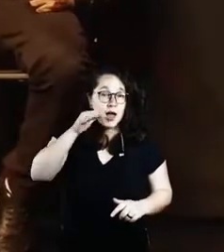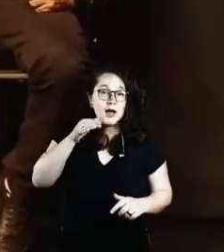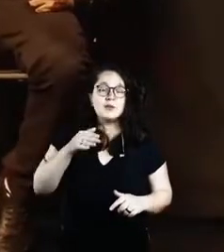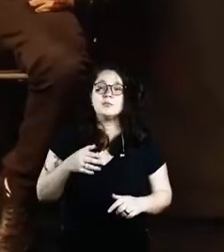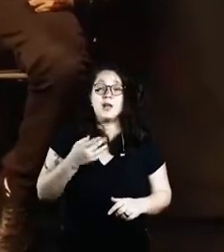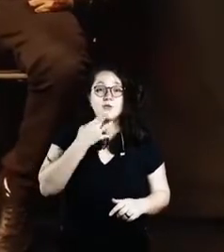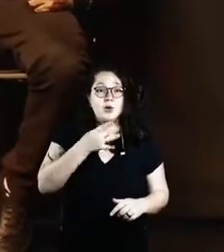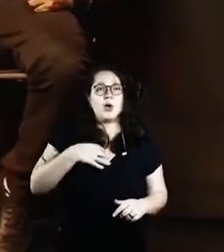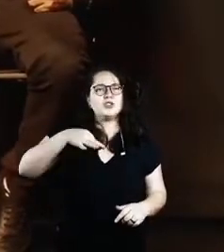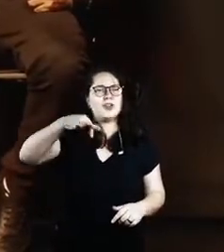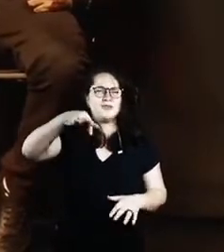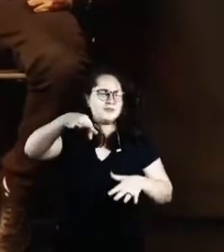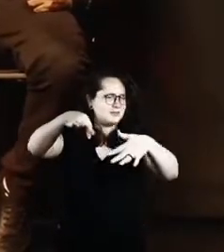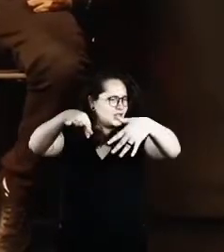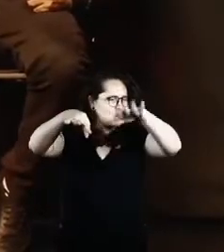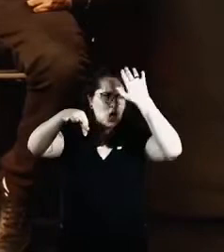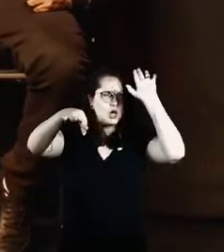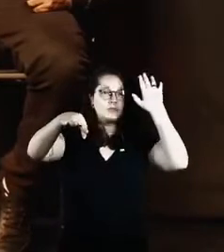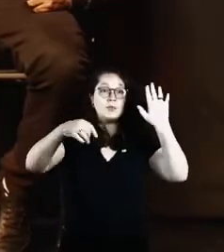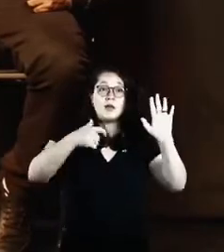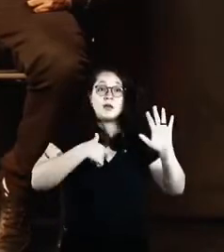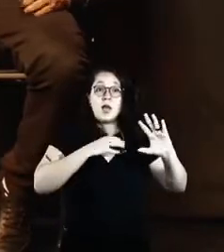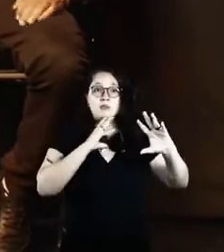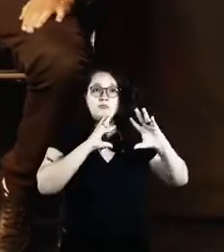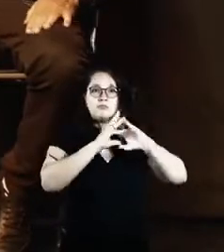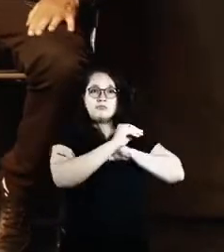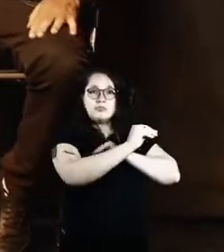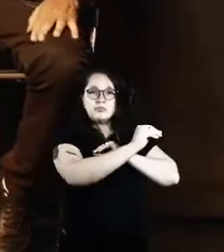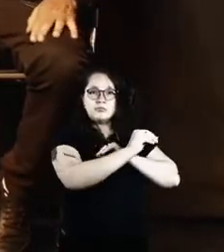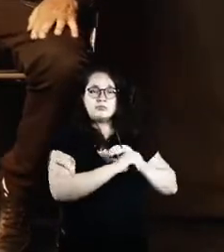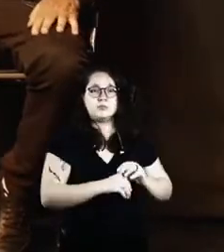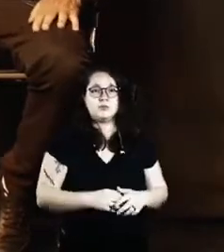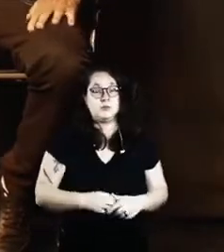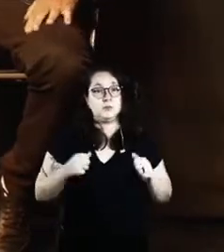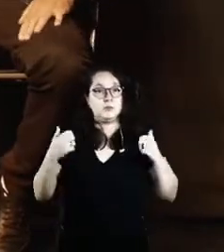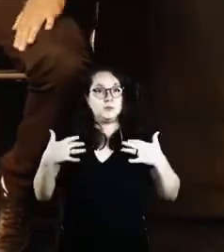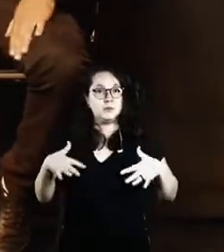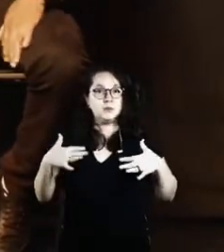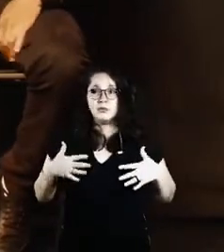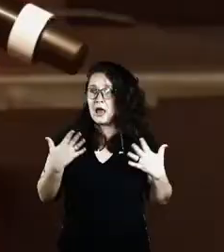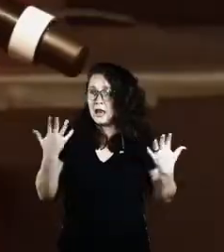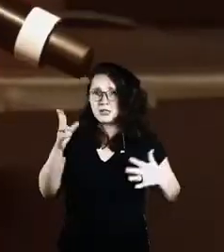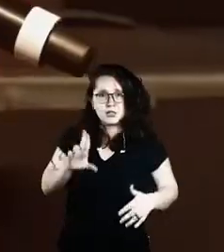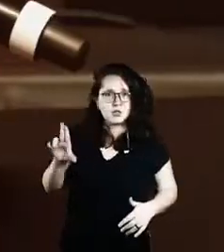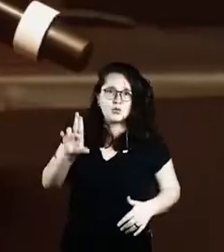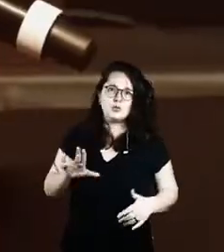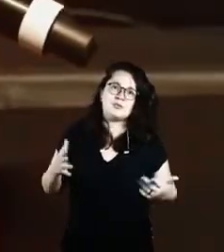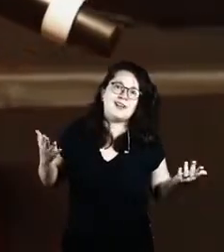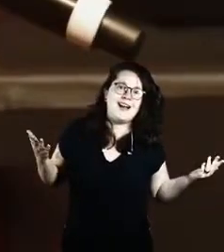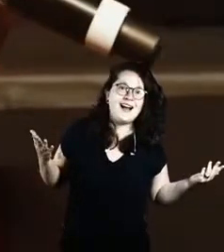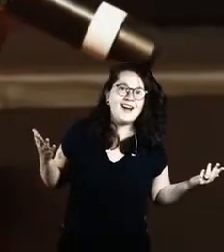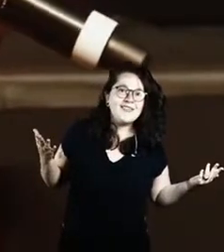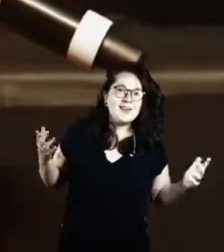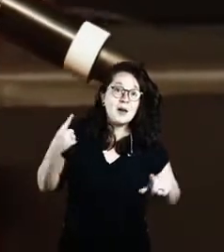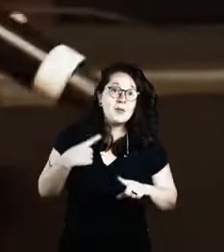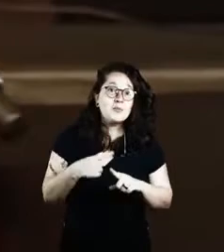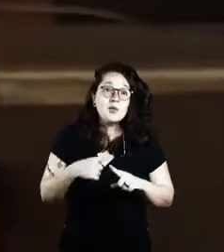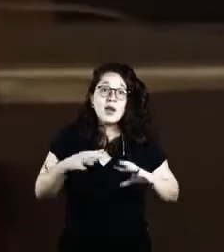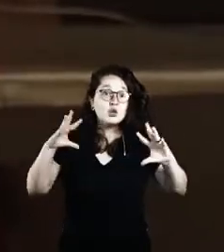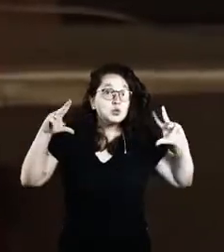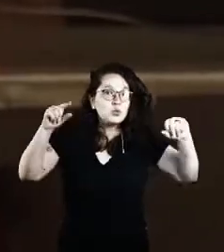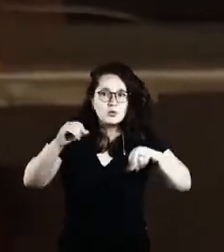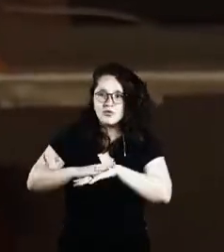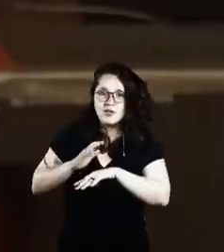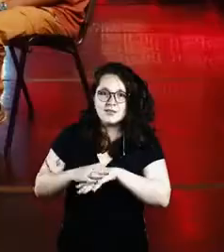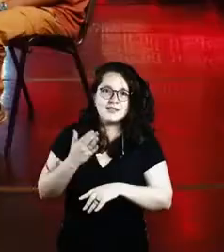mão, falou, ó, cuida da casa aí, e sumiu. O Somebody Love, né? E lá era o nosso estúdio de luxo, né, Cris? A gente tinha o Somebody Love só para nós.